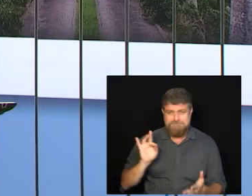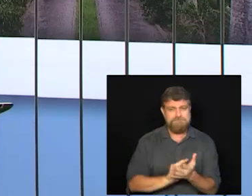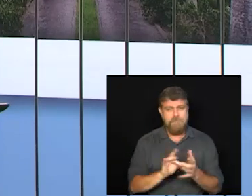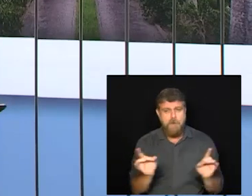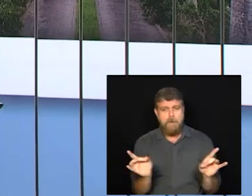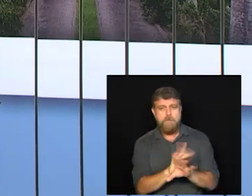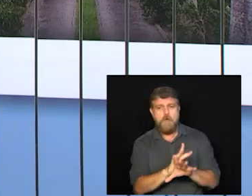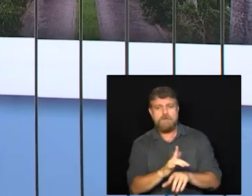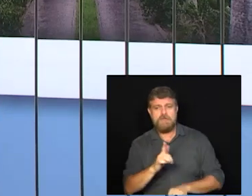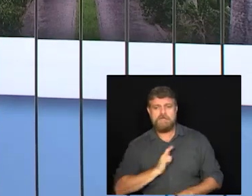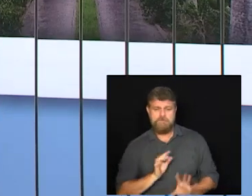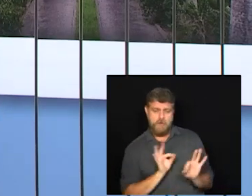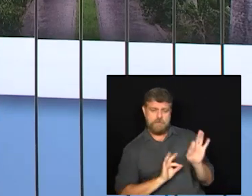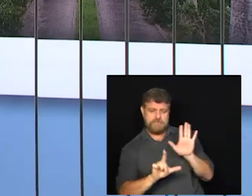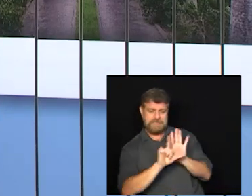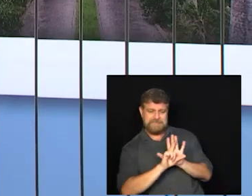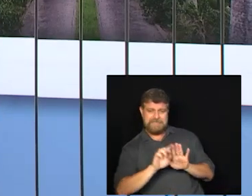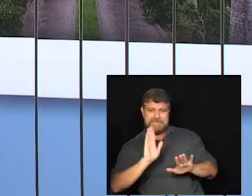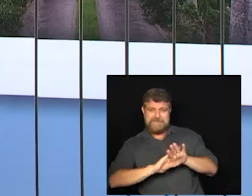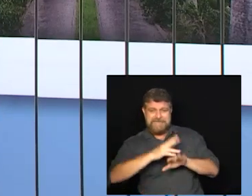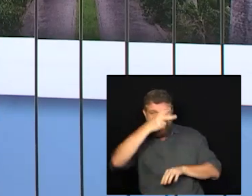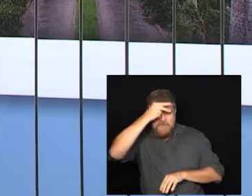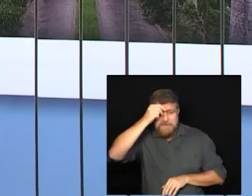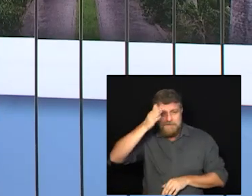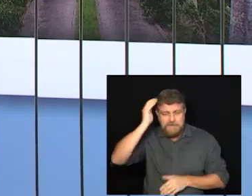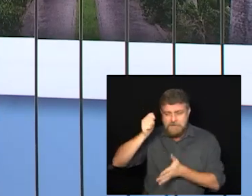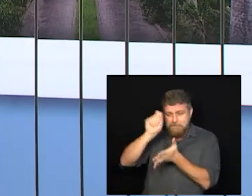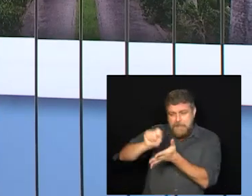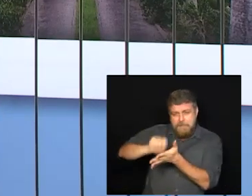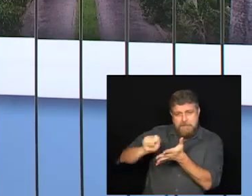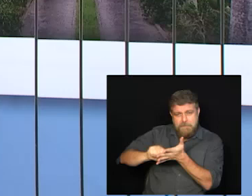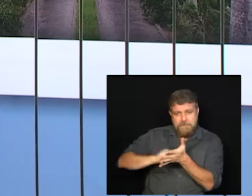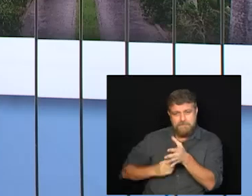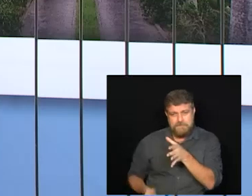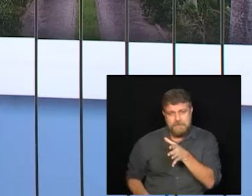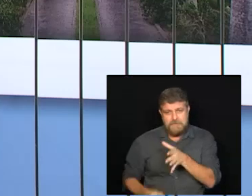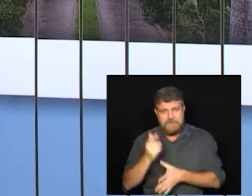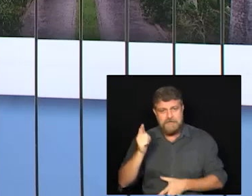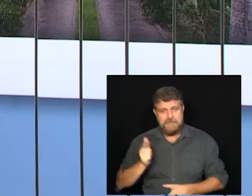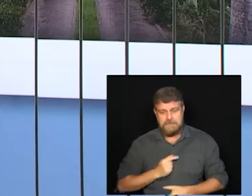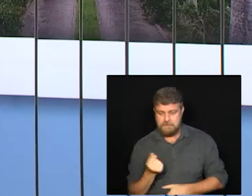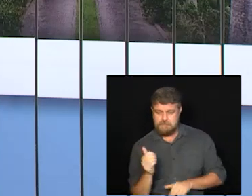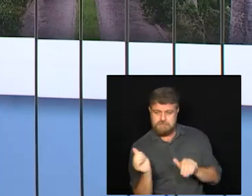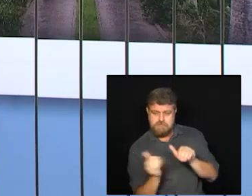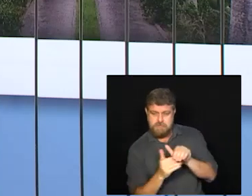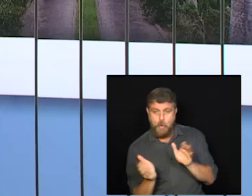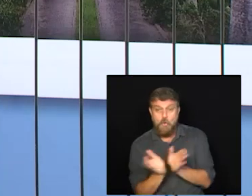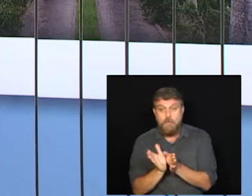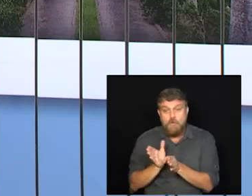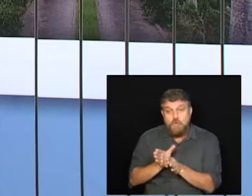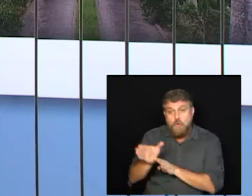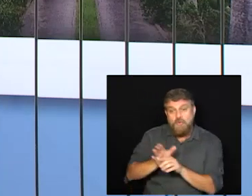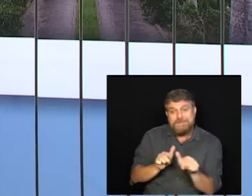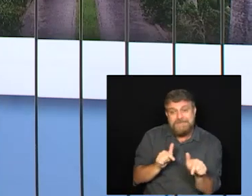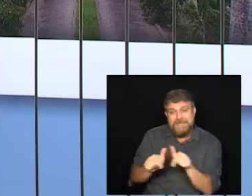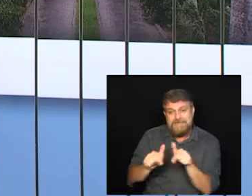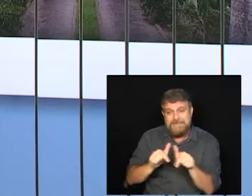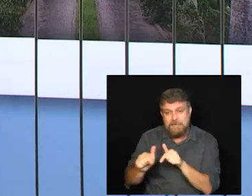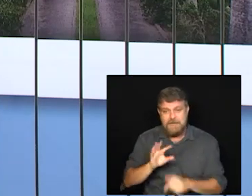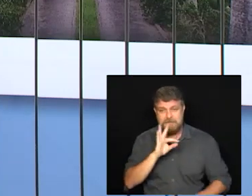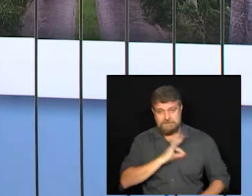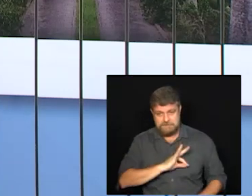a aprovação do projeto de autoria da Prefeitura que cria o Fundo do Trabalho e o Conselho do Trabalho, Emprego e Renda